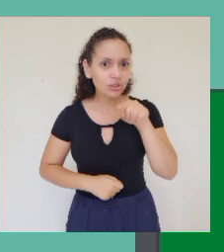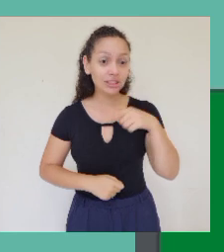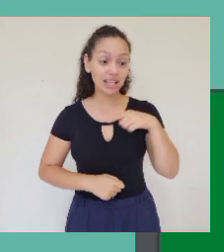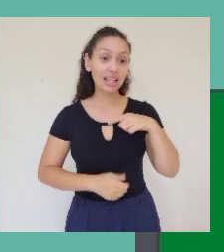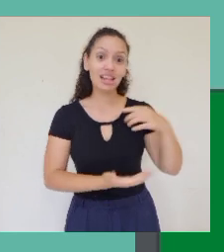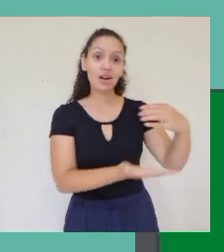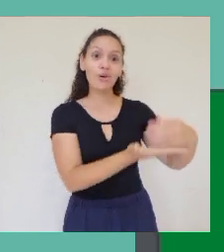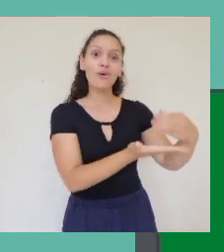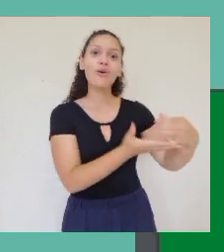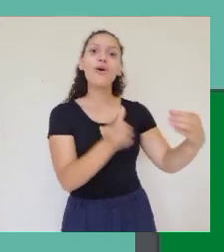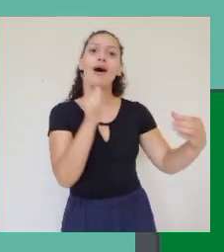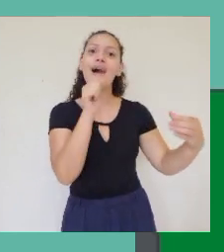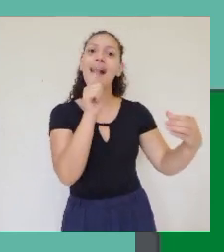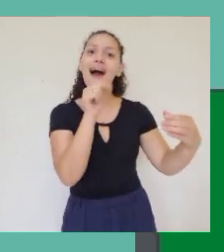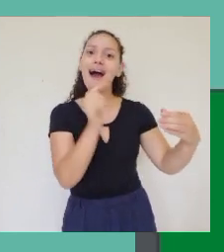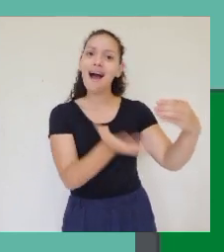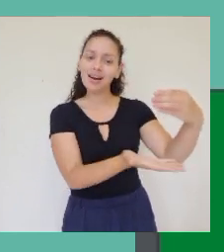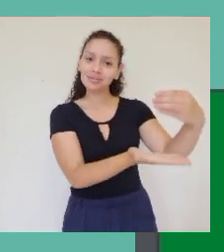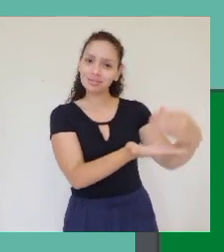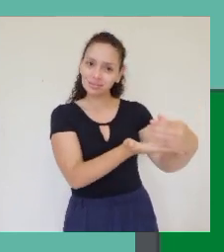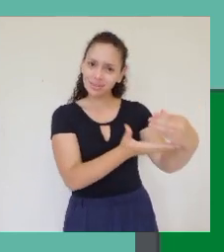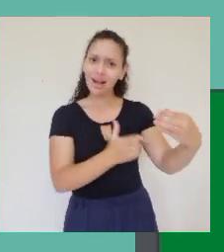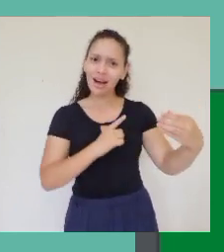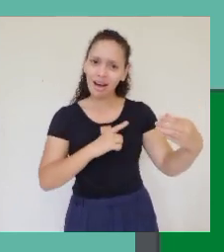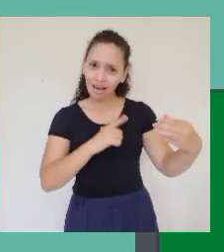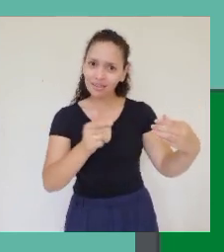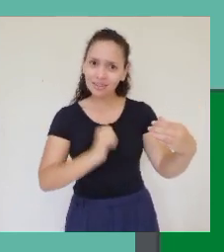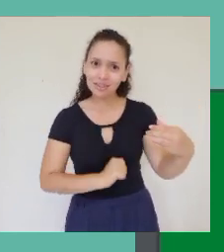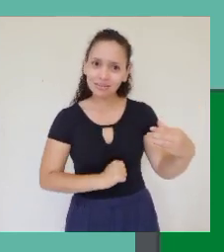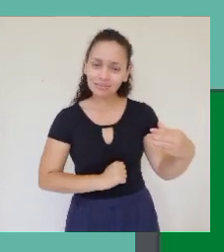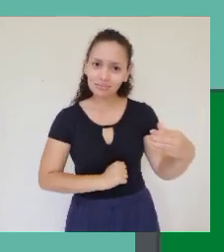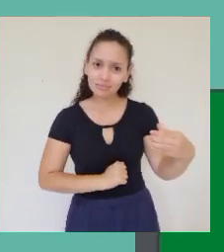água perto, né, do seu local de estudo,